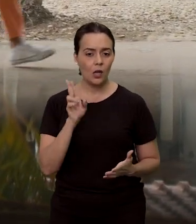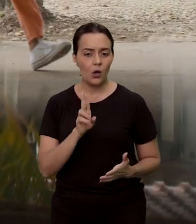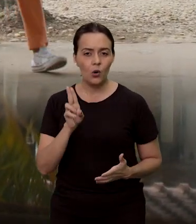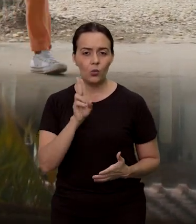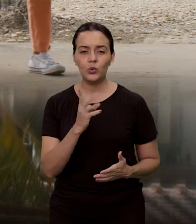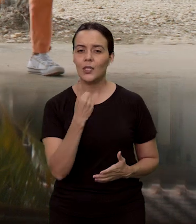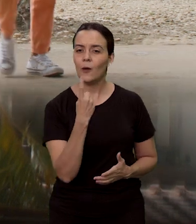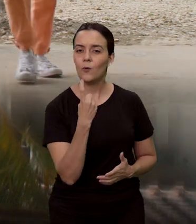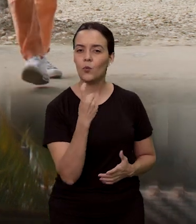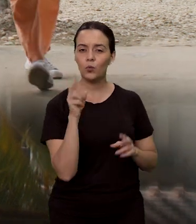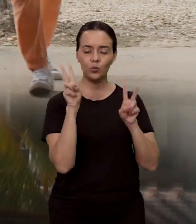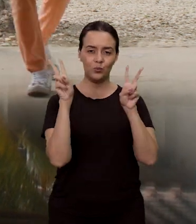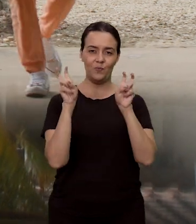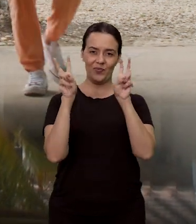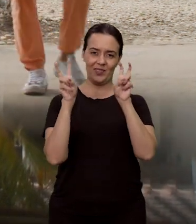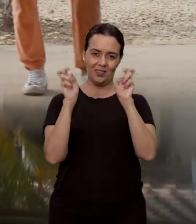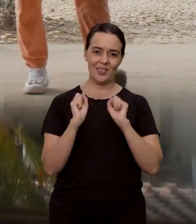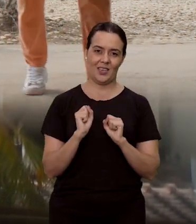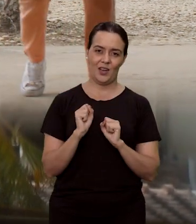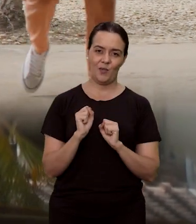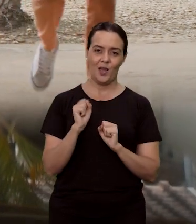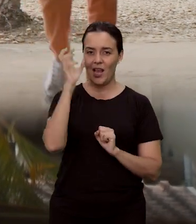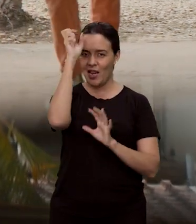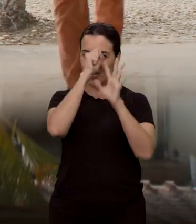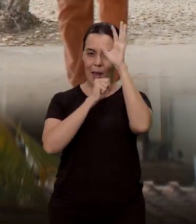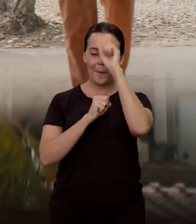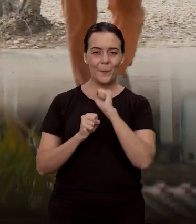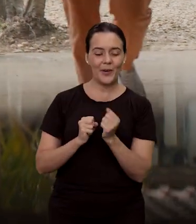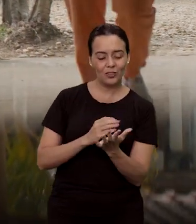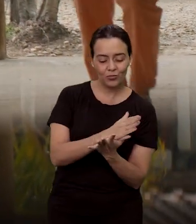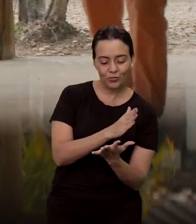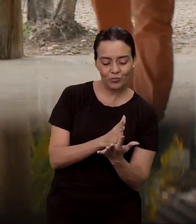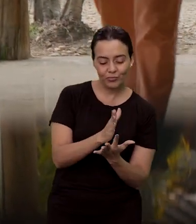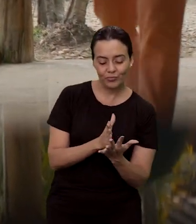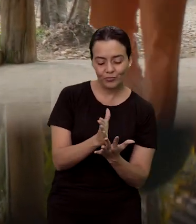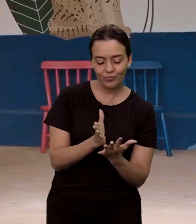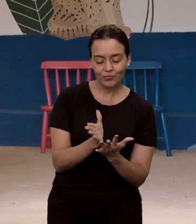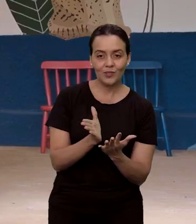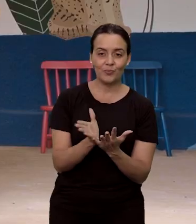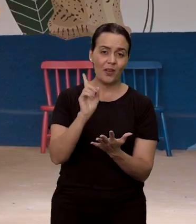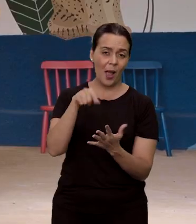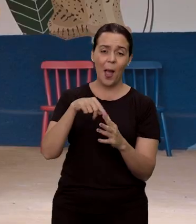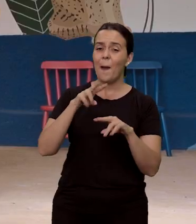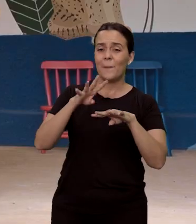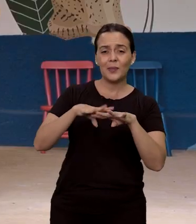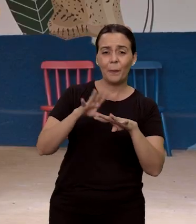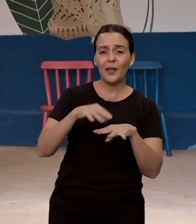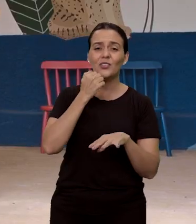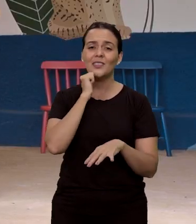locus da alfabetização ecológica, ensinar matemática, ciência, história, de uma